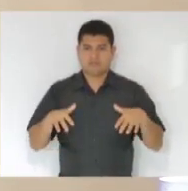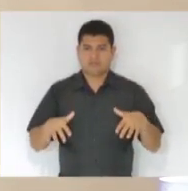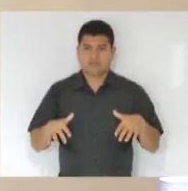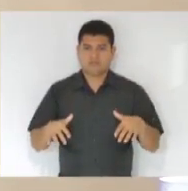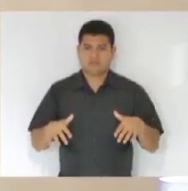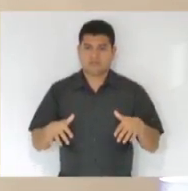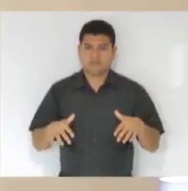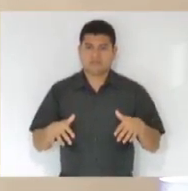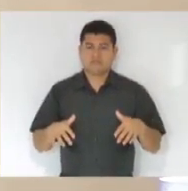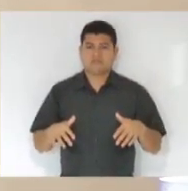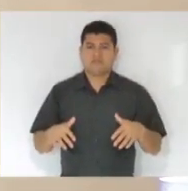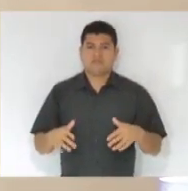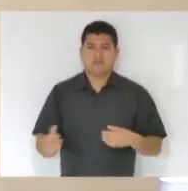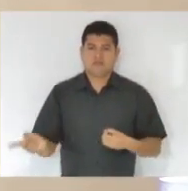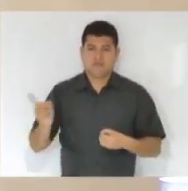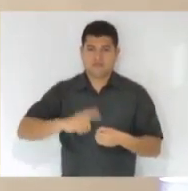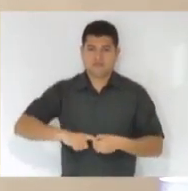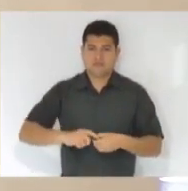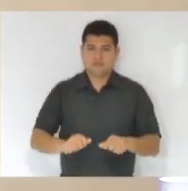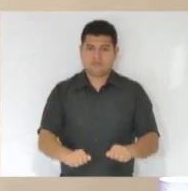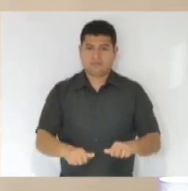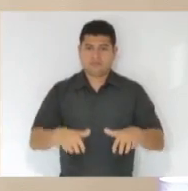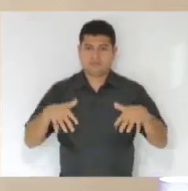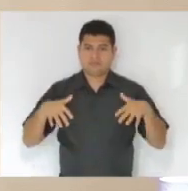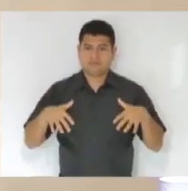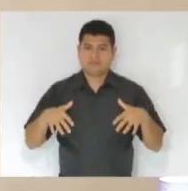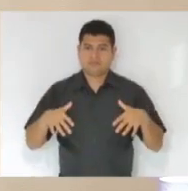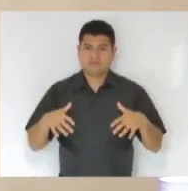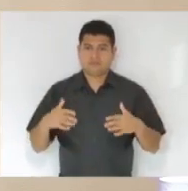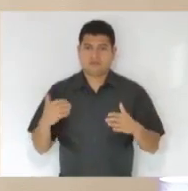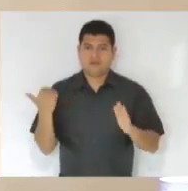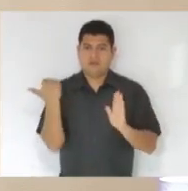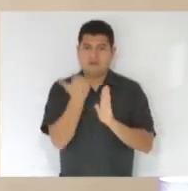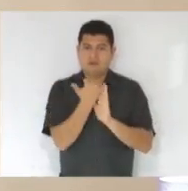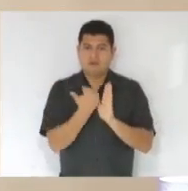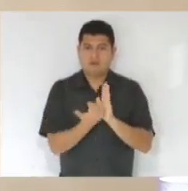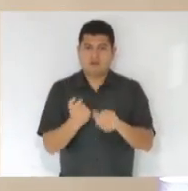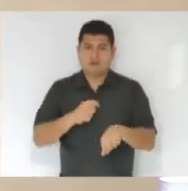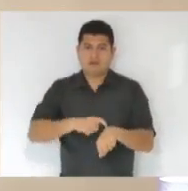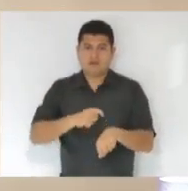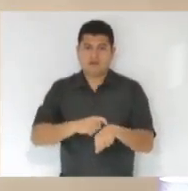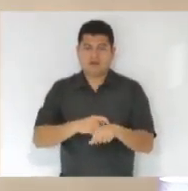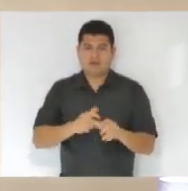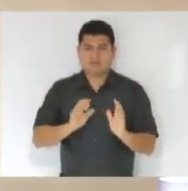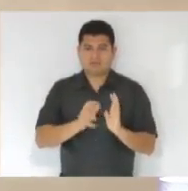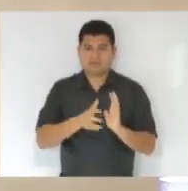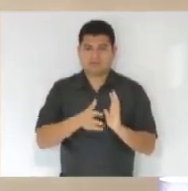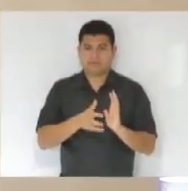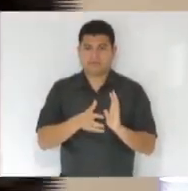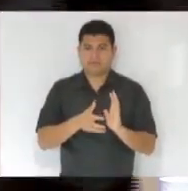da nossa sessão, reabro para o horário destinado aos partidos políticos.